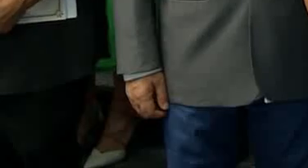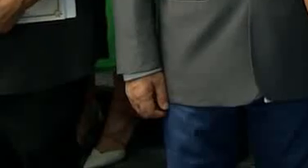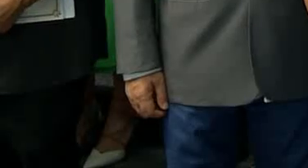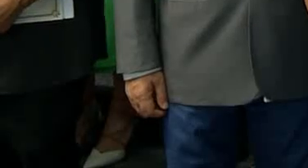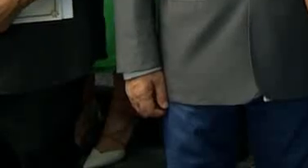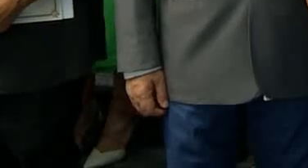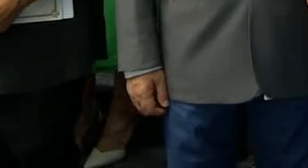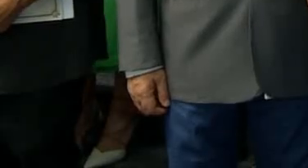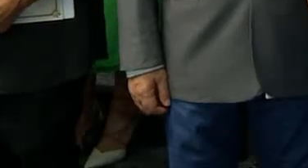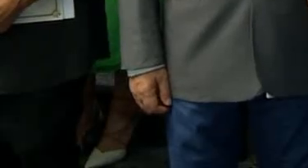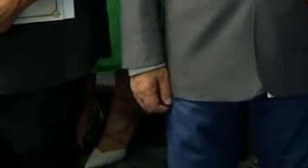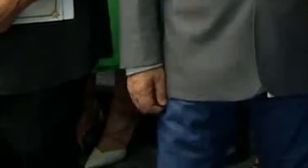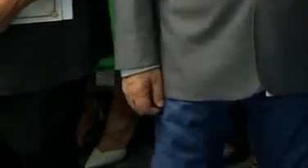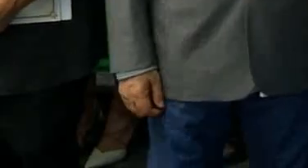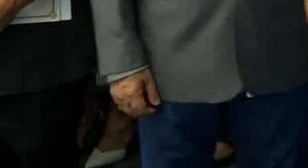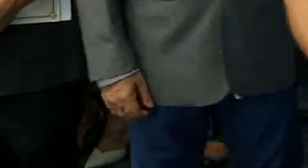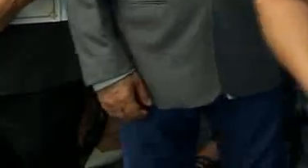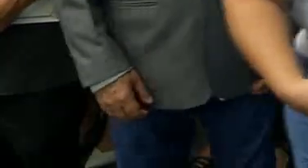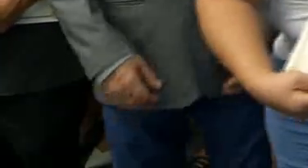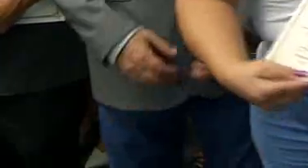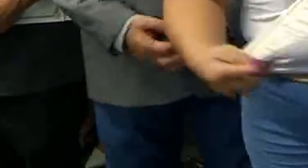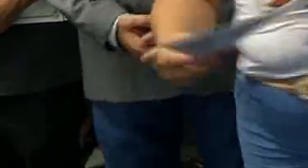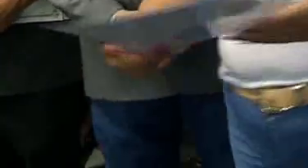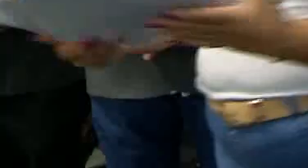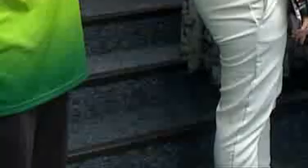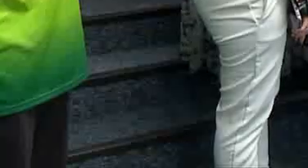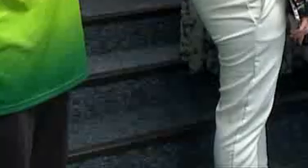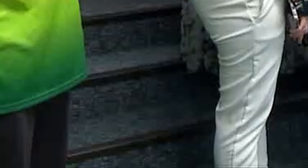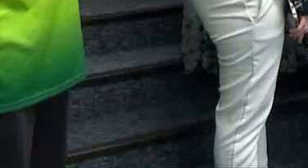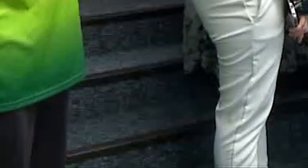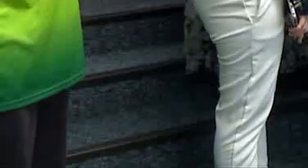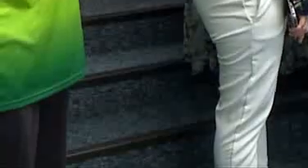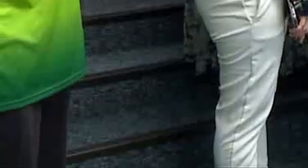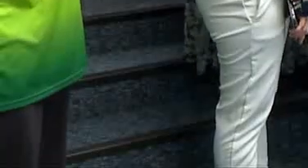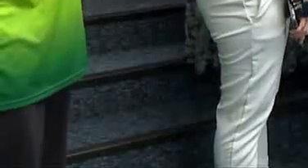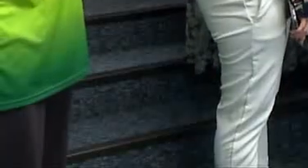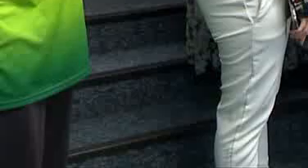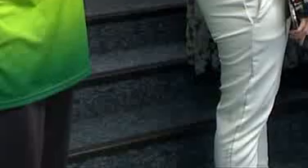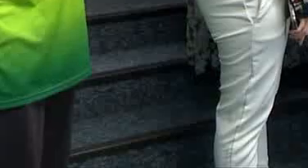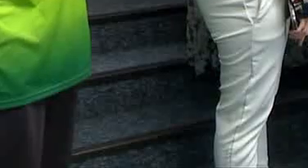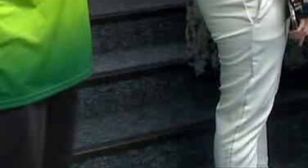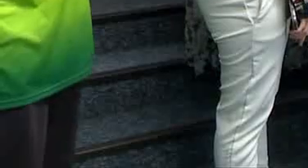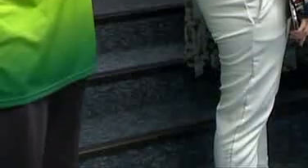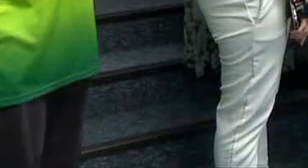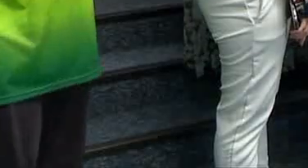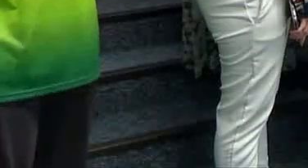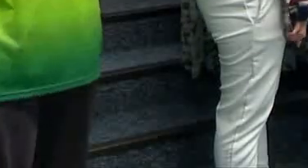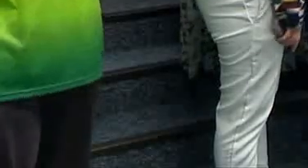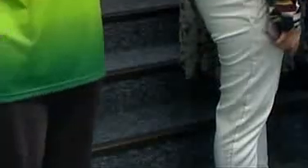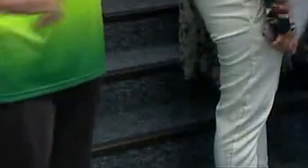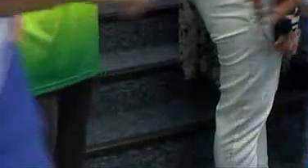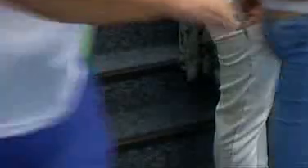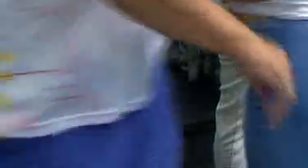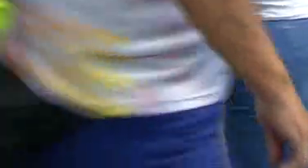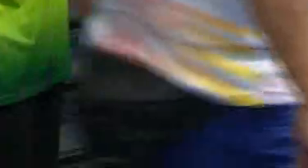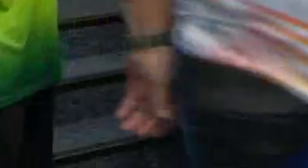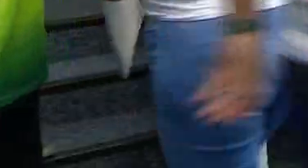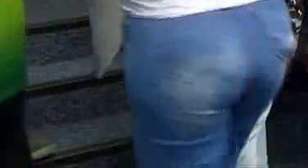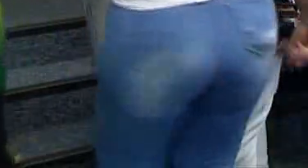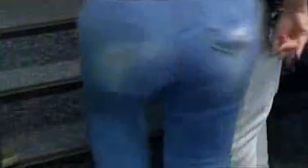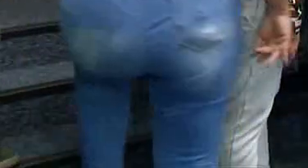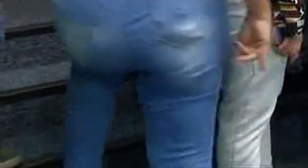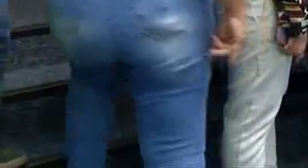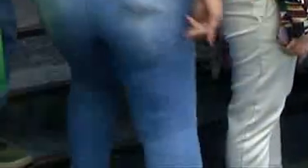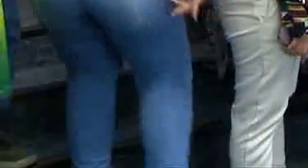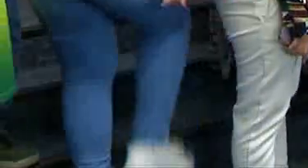a próxima entrega será recebida pelo senhor Valdir de Melo representando a Liga Sorocabana de kickboxing e arte marcial será realizada